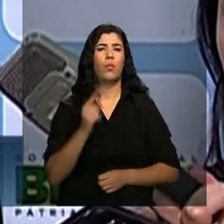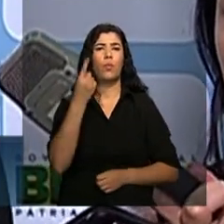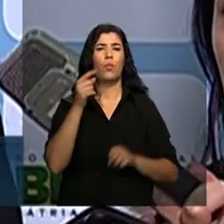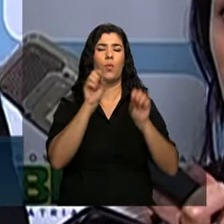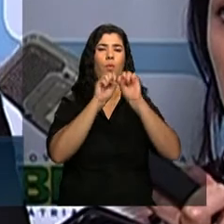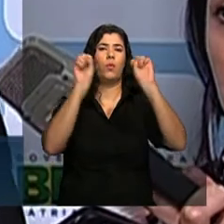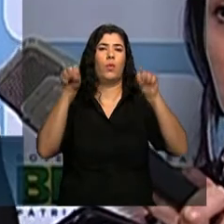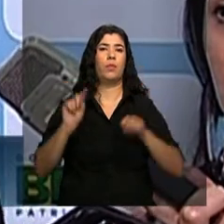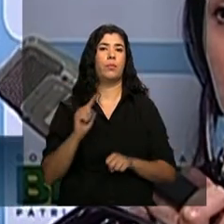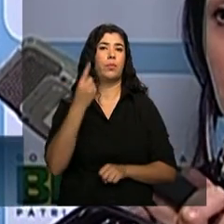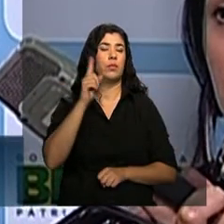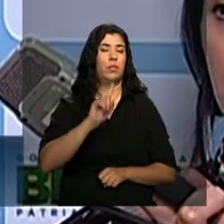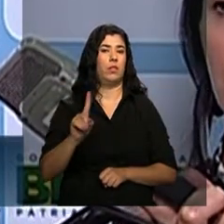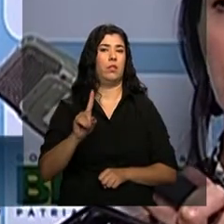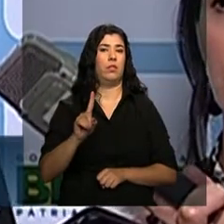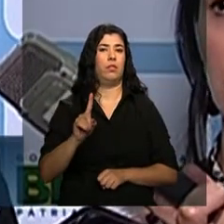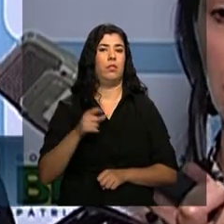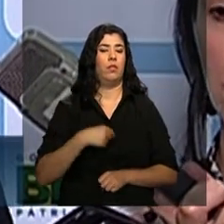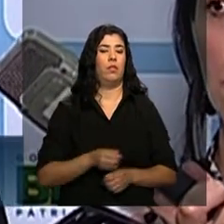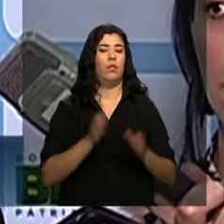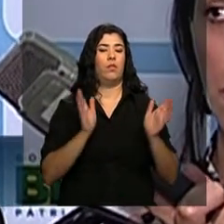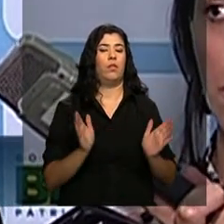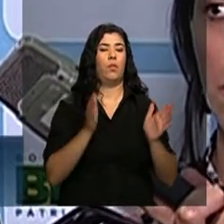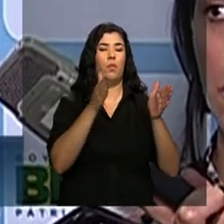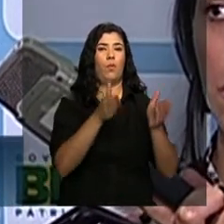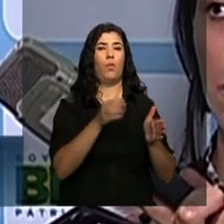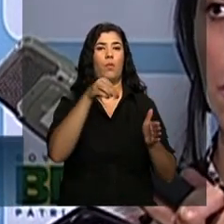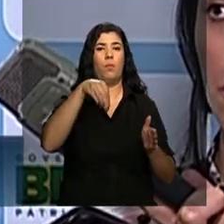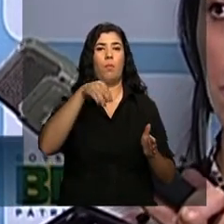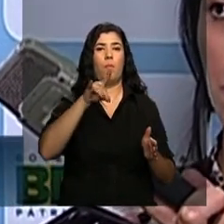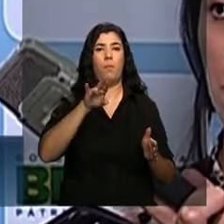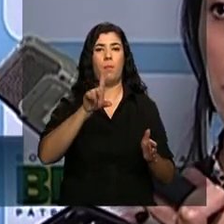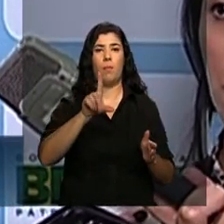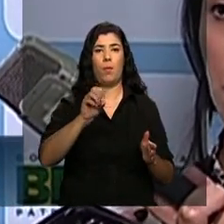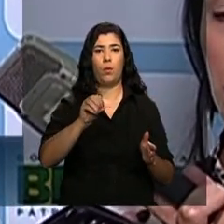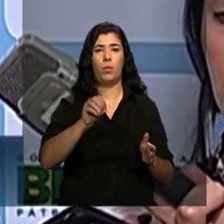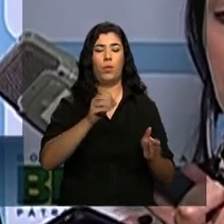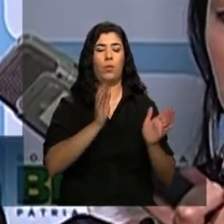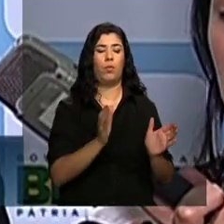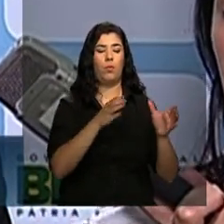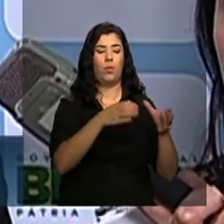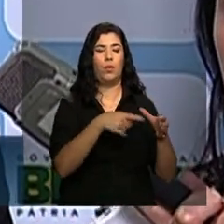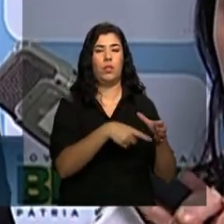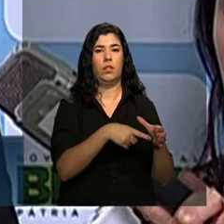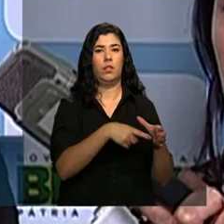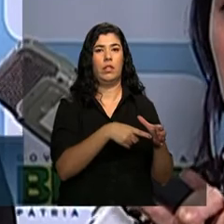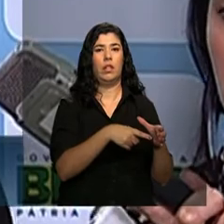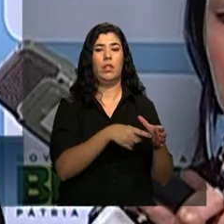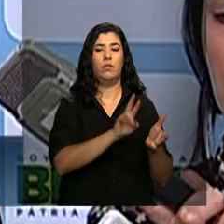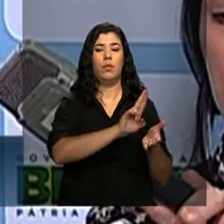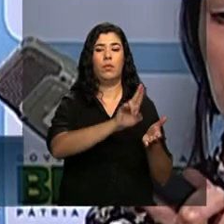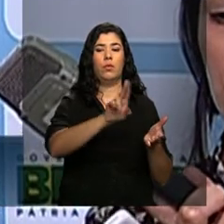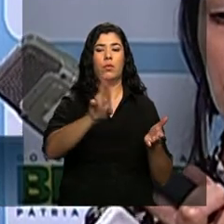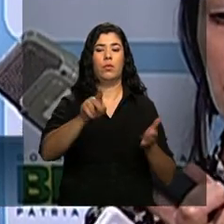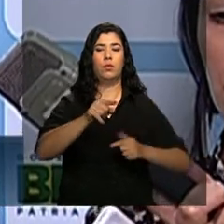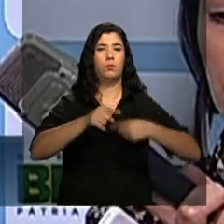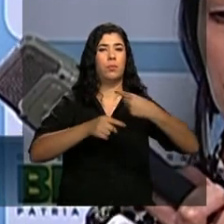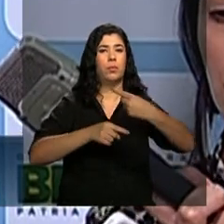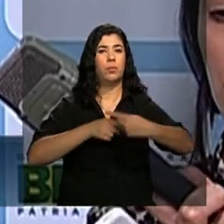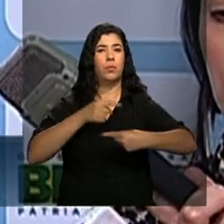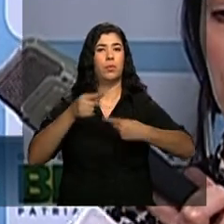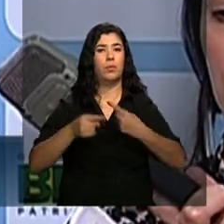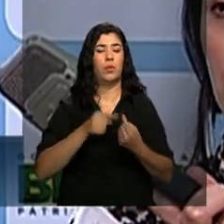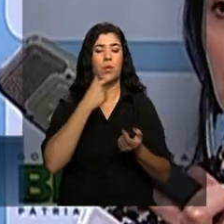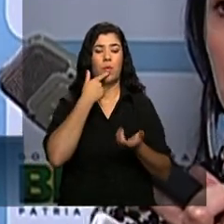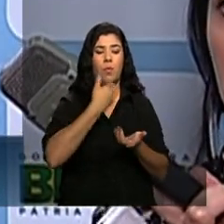mais, nós estamos dando um módulo de um sistema mais geral que vai poder trabalhar todo o ciclo do